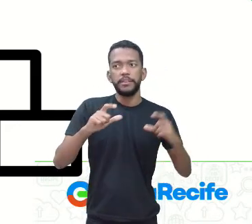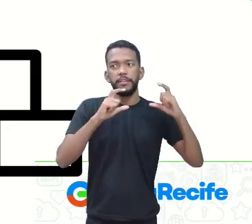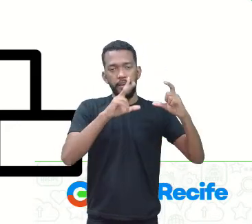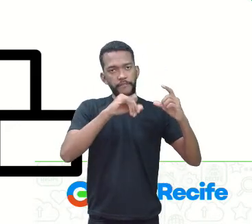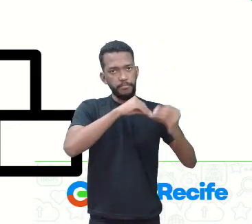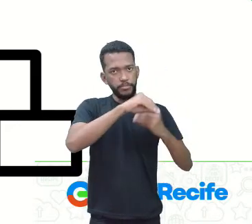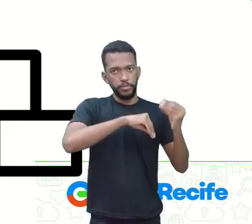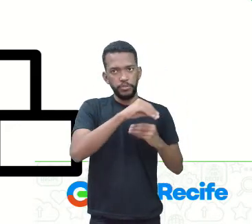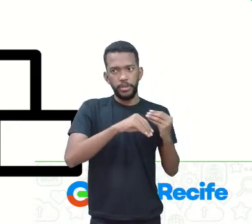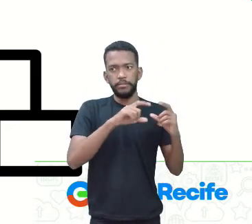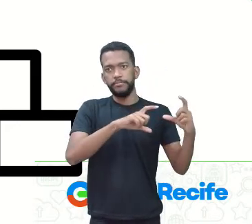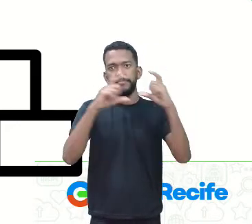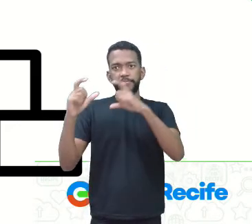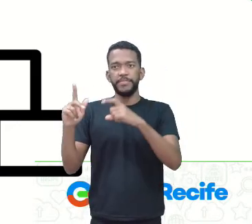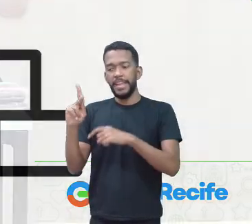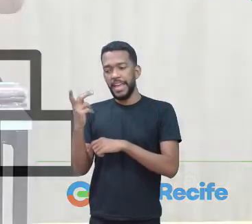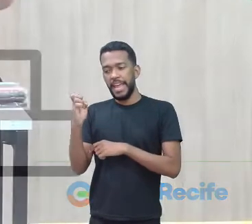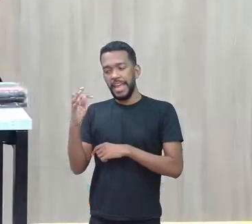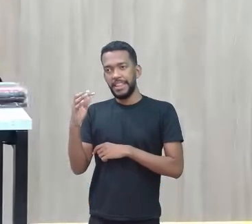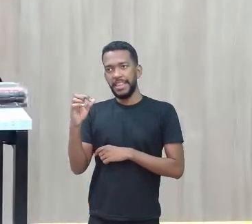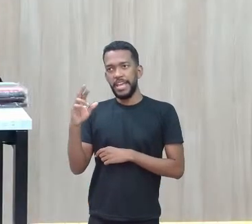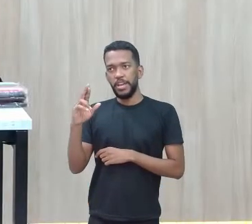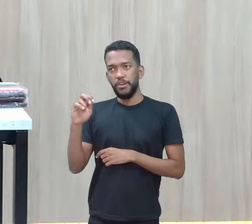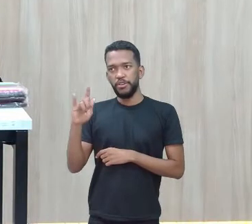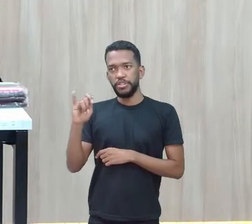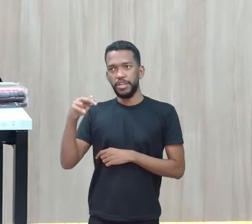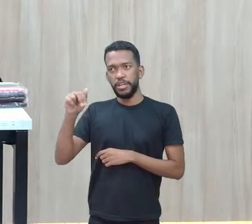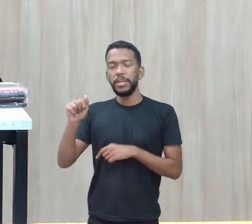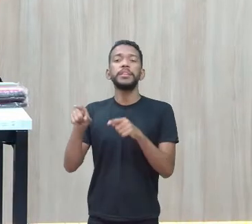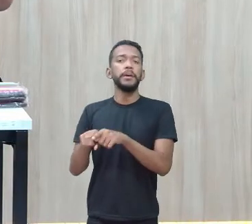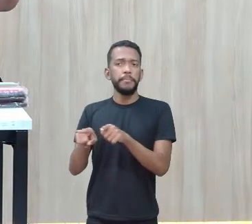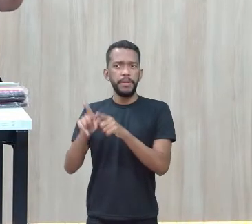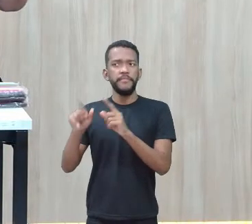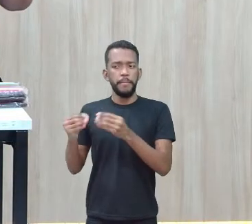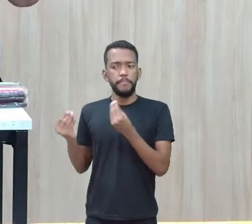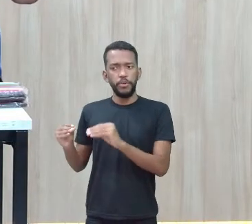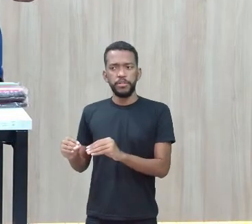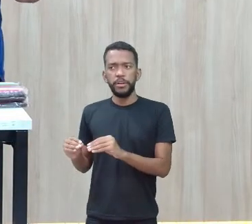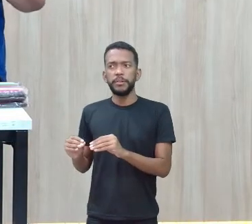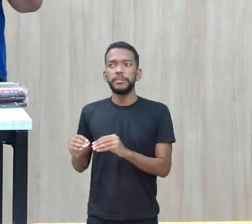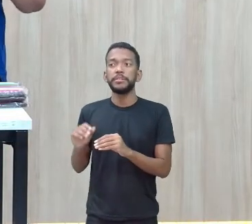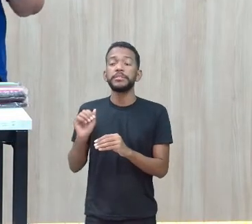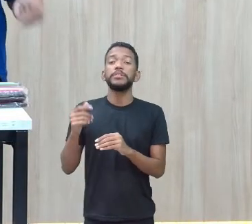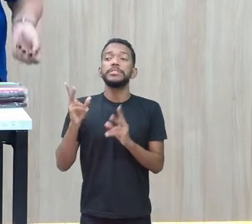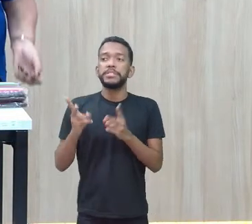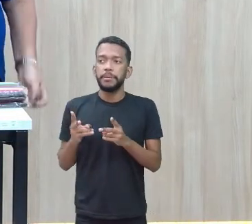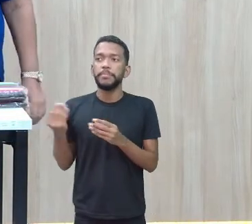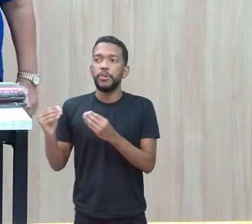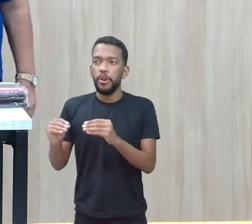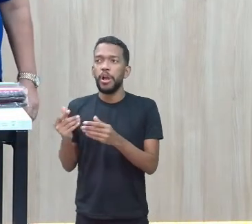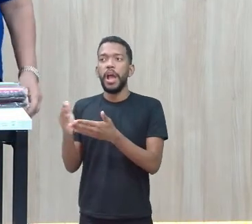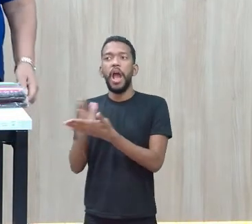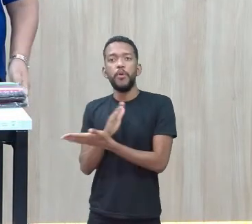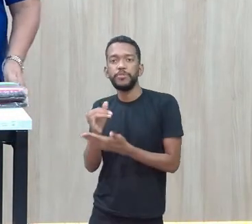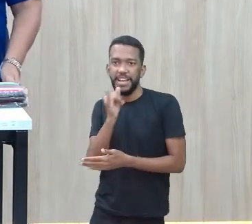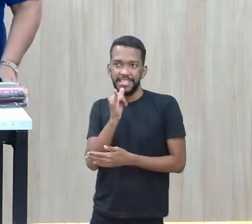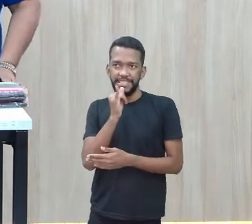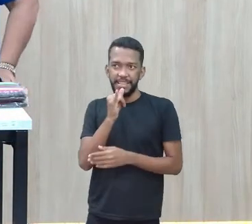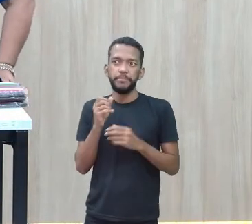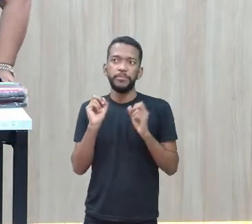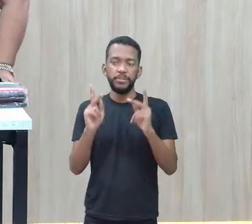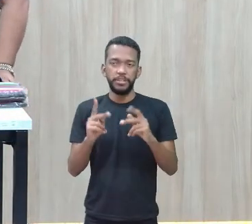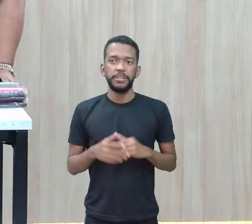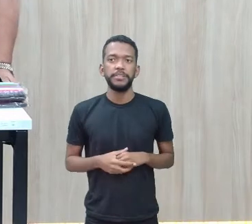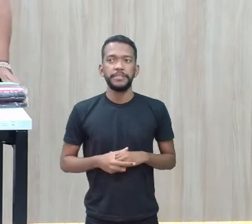vocês vão colocar. A mistura heterogênea, vocês aqui também irão colocar. Então, sempre colocando alguns exemplos,